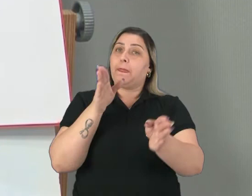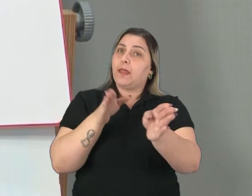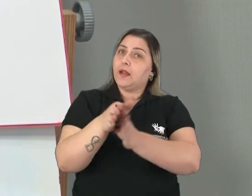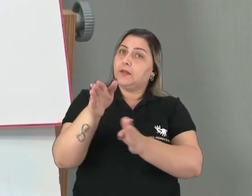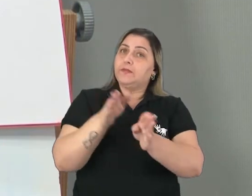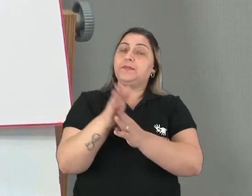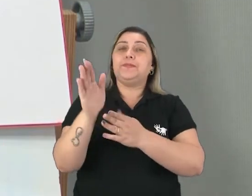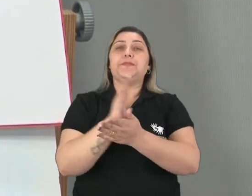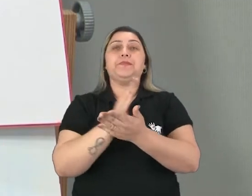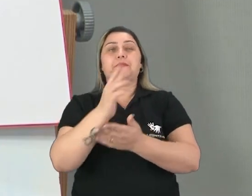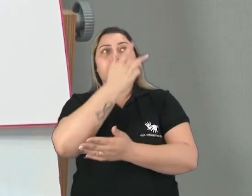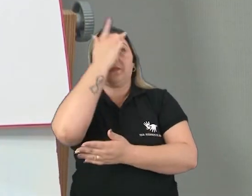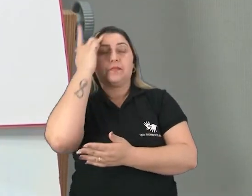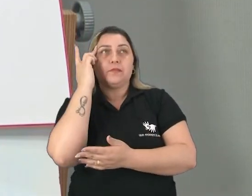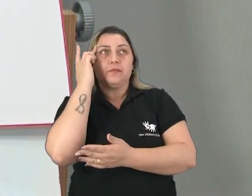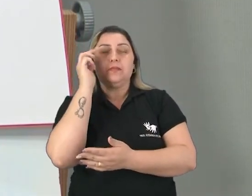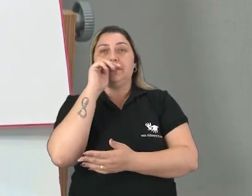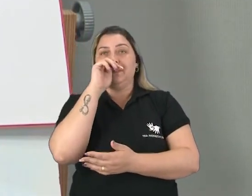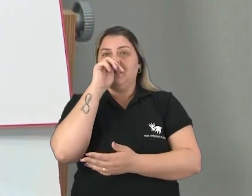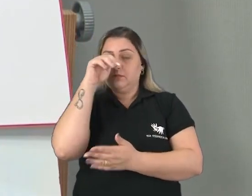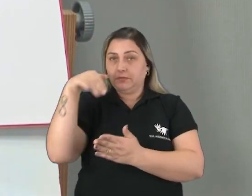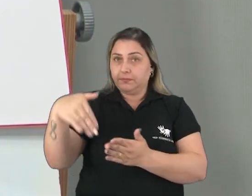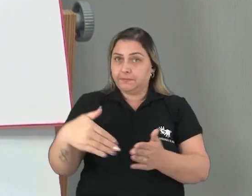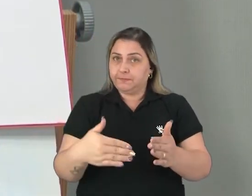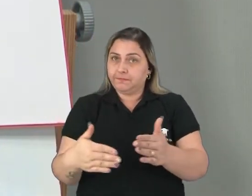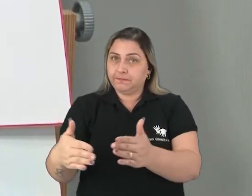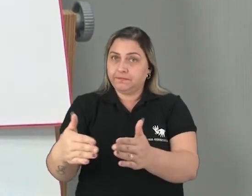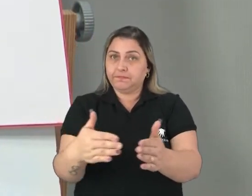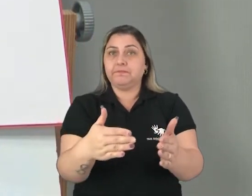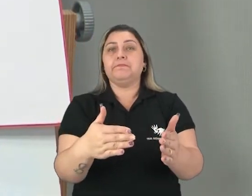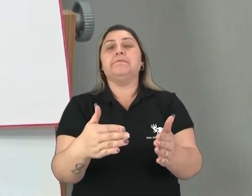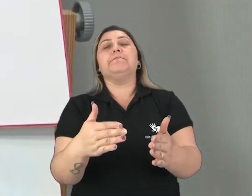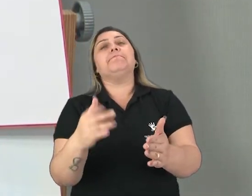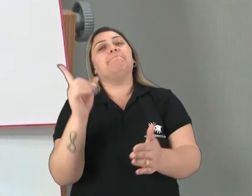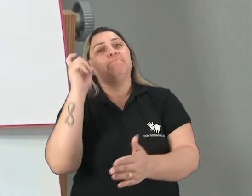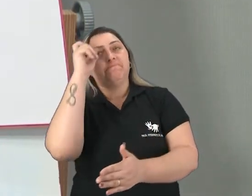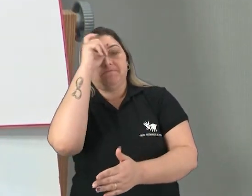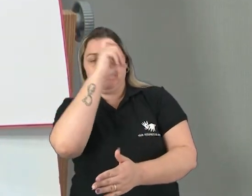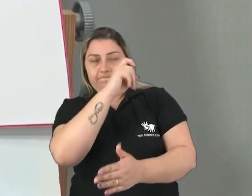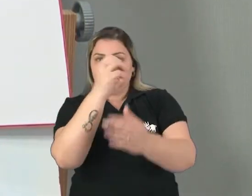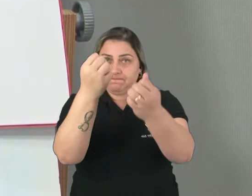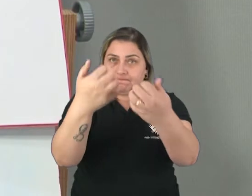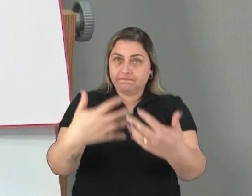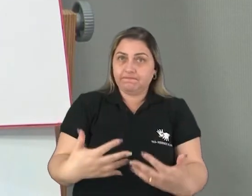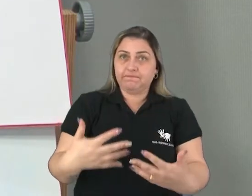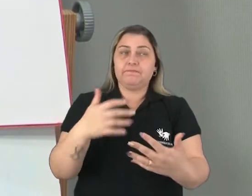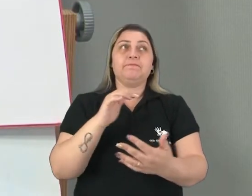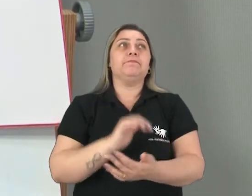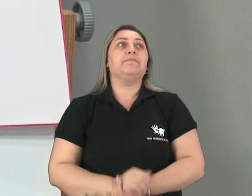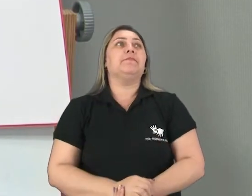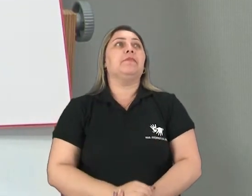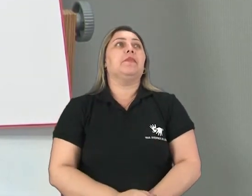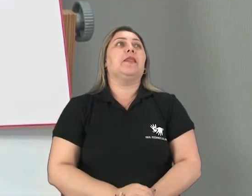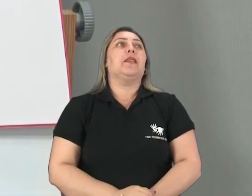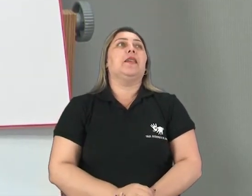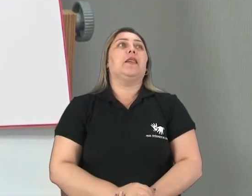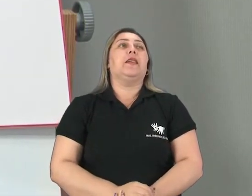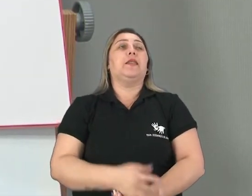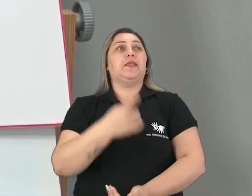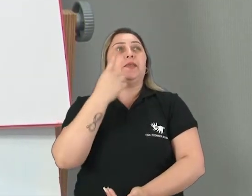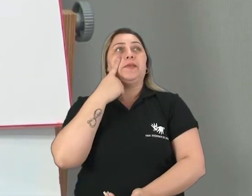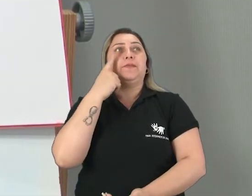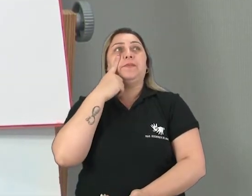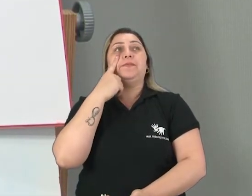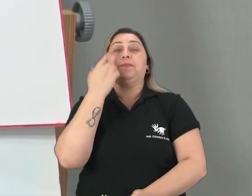orientar alguma pessoa a percorrer este caminho, vai ser bem complicado explicar. Vamos observar o